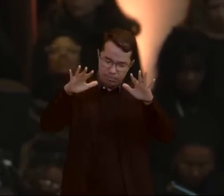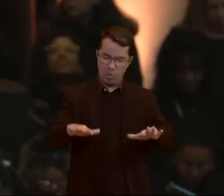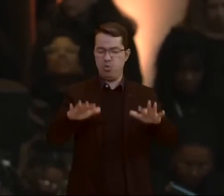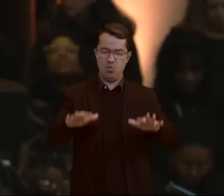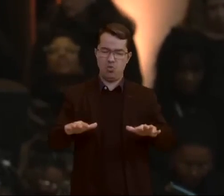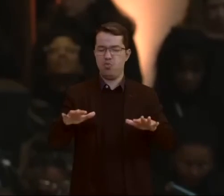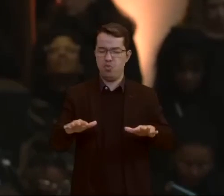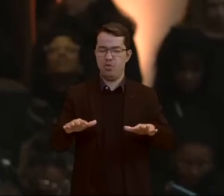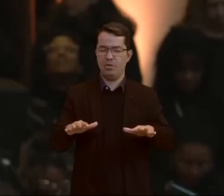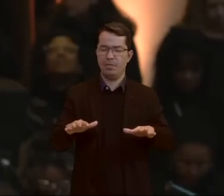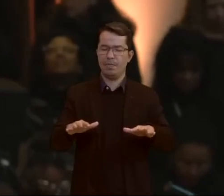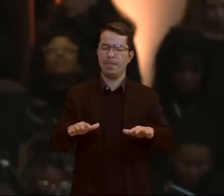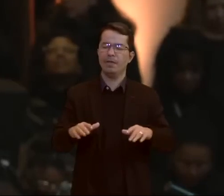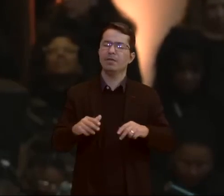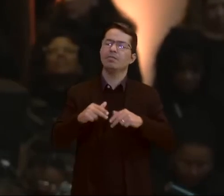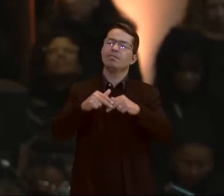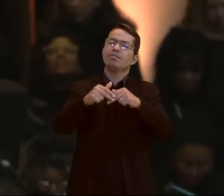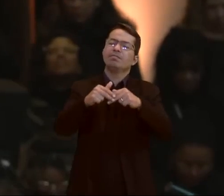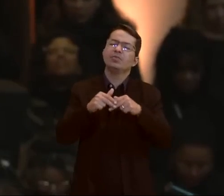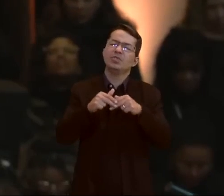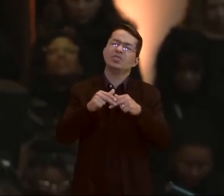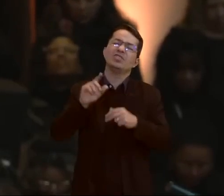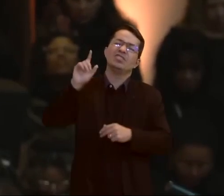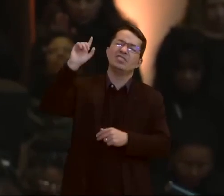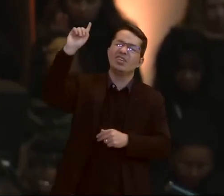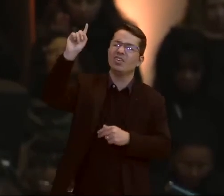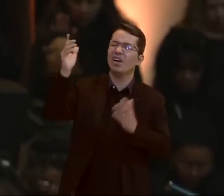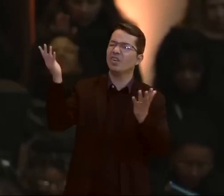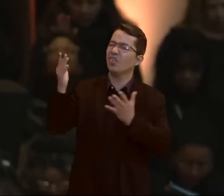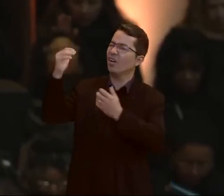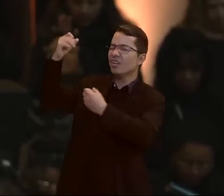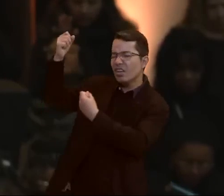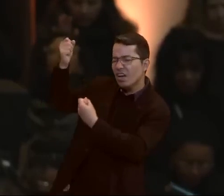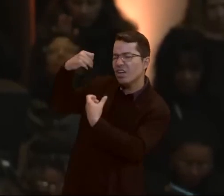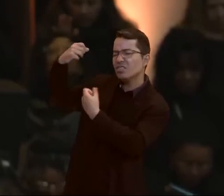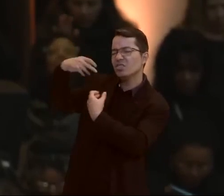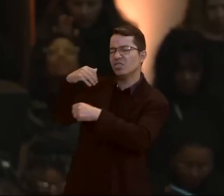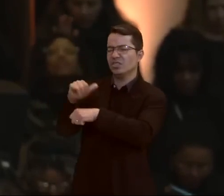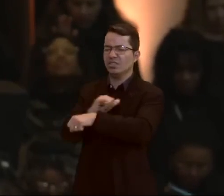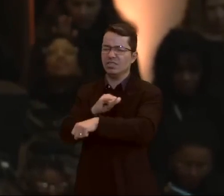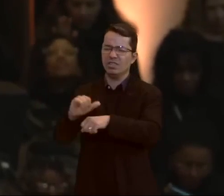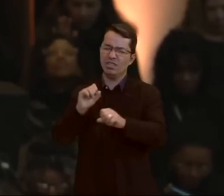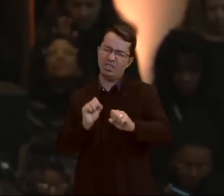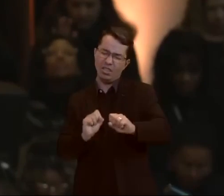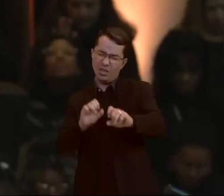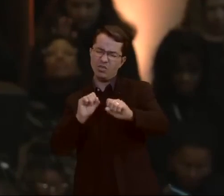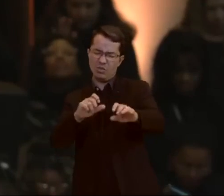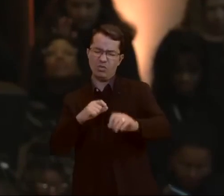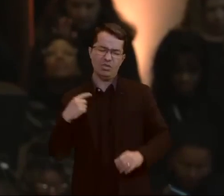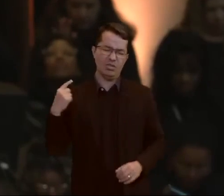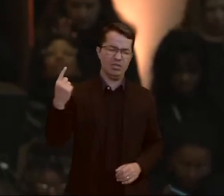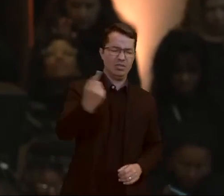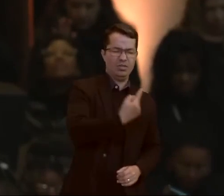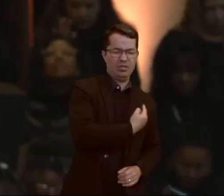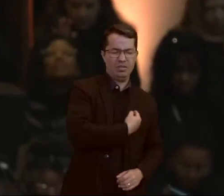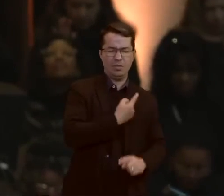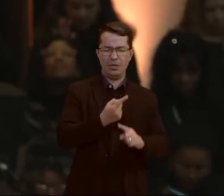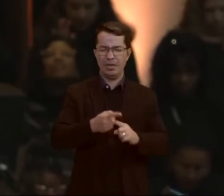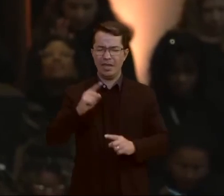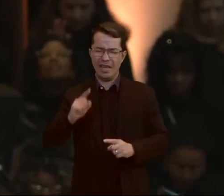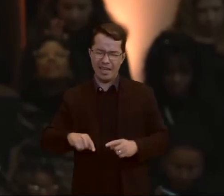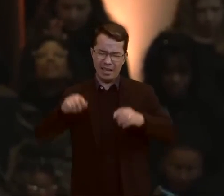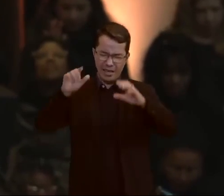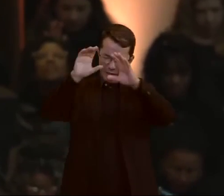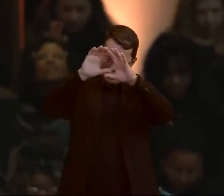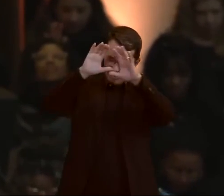direção, sabedoria, o próximo passo, porque isso é o céu que vem à terra. Mas eles estão dizendo